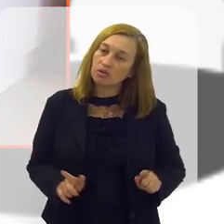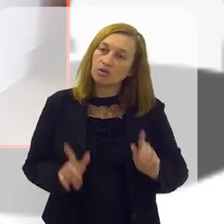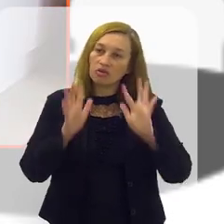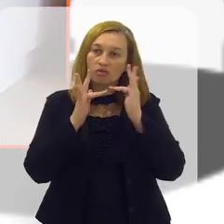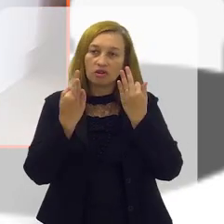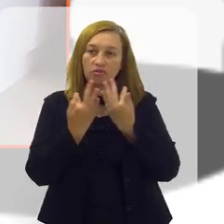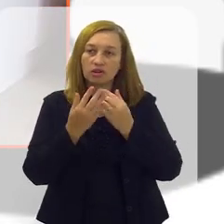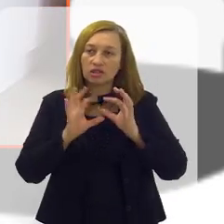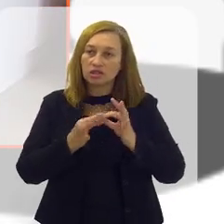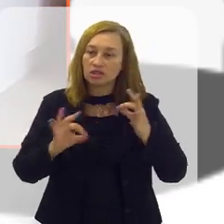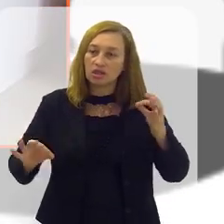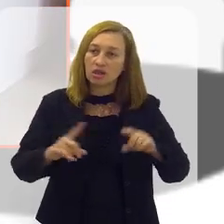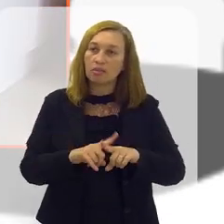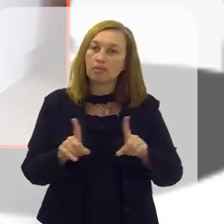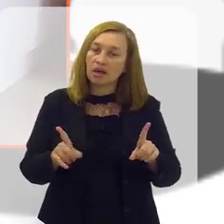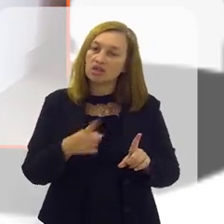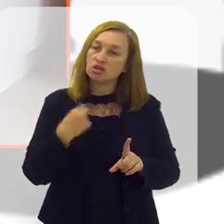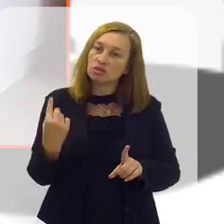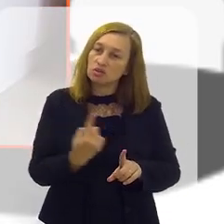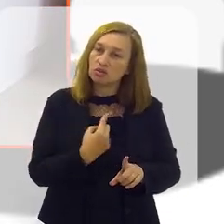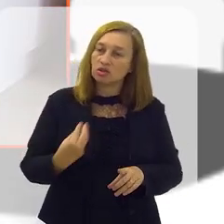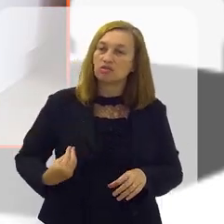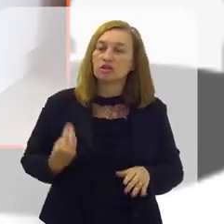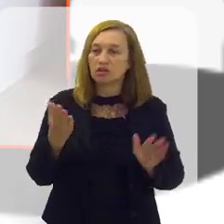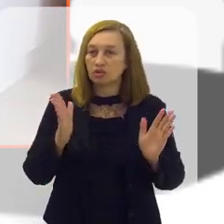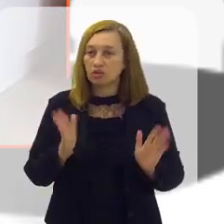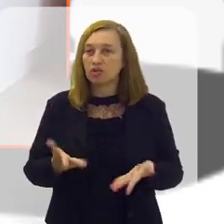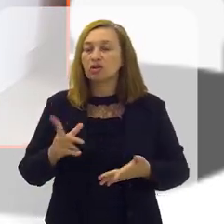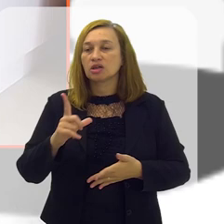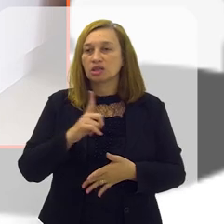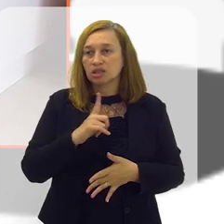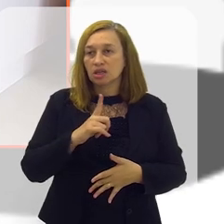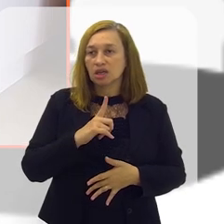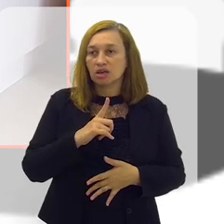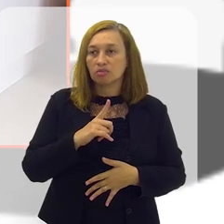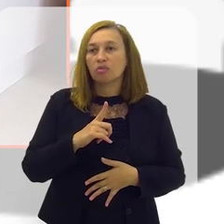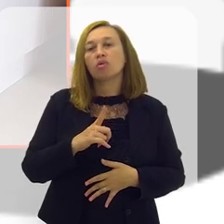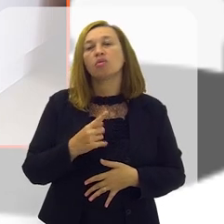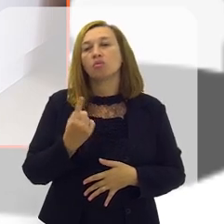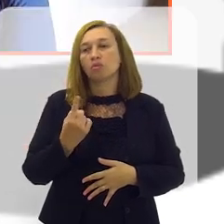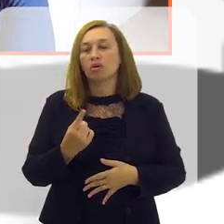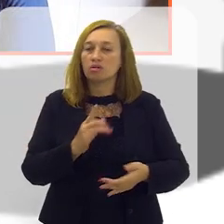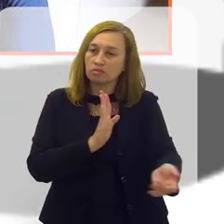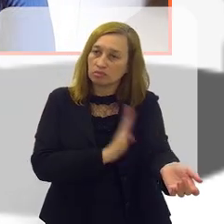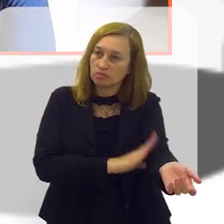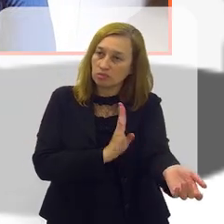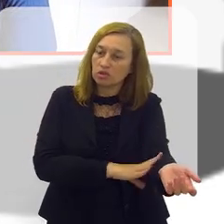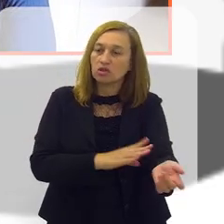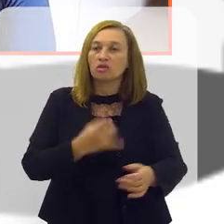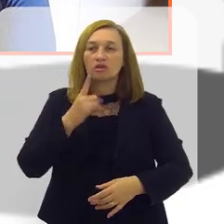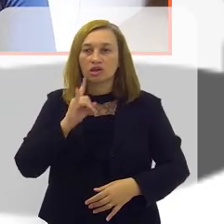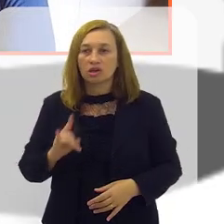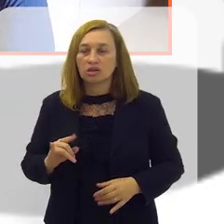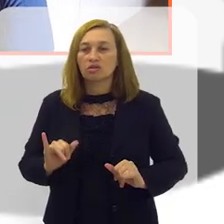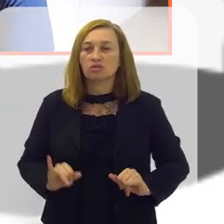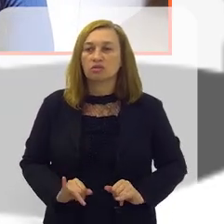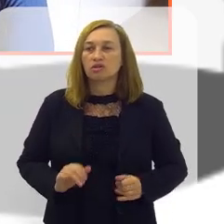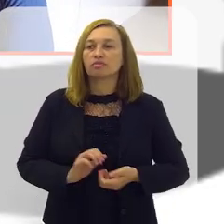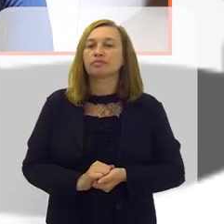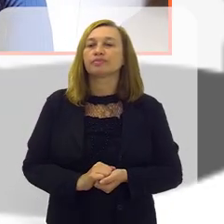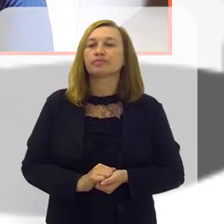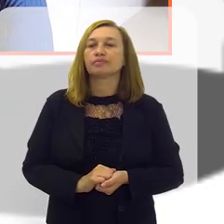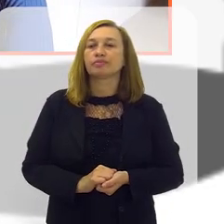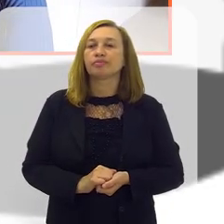um familiar distante, mas todos nós que estamos aqui hoje temos aí de alguma forma alguém sofrendo pela doença do